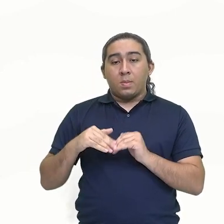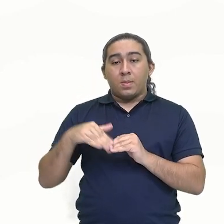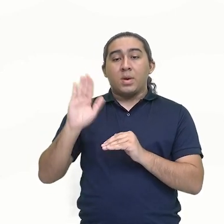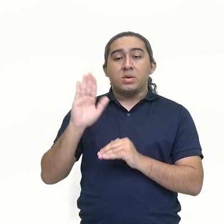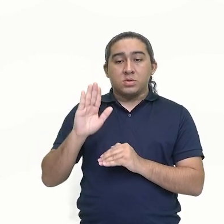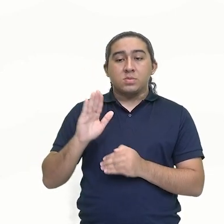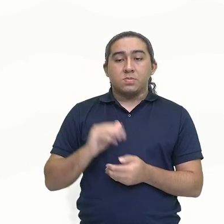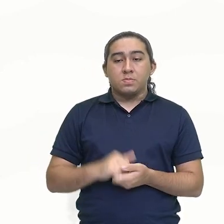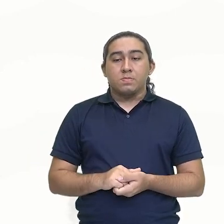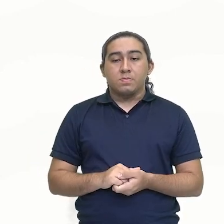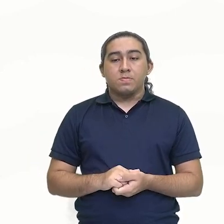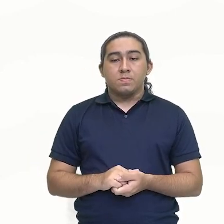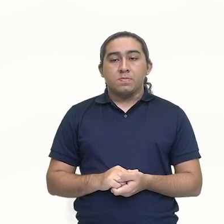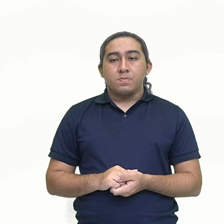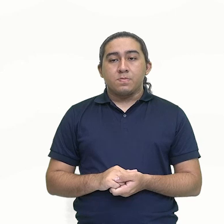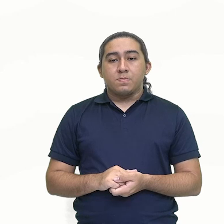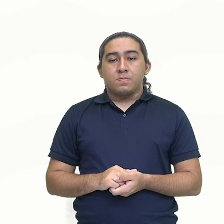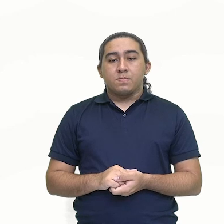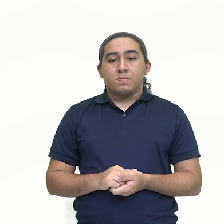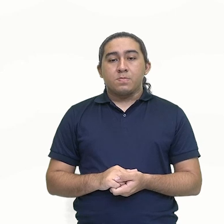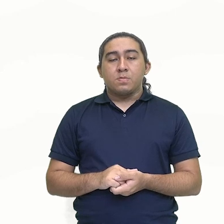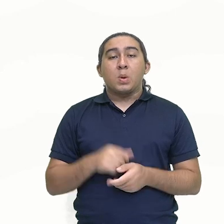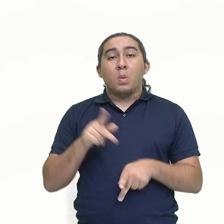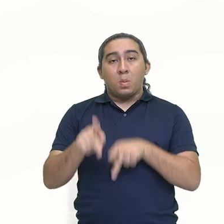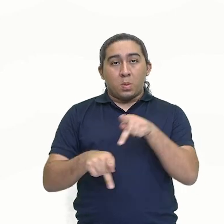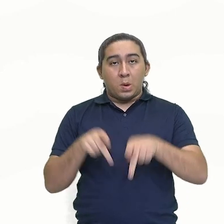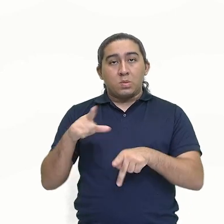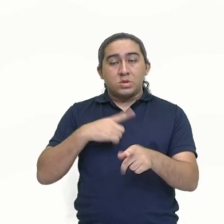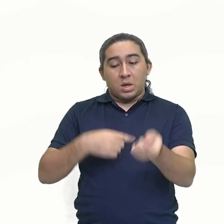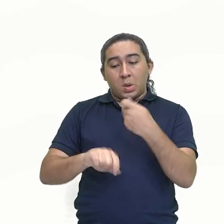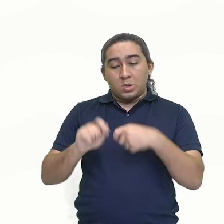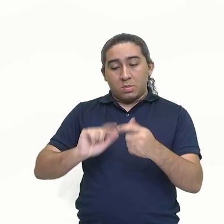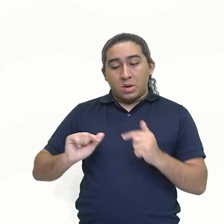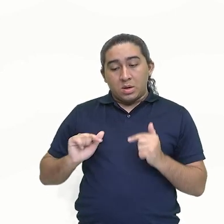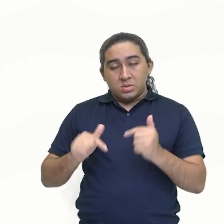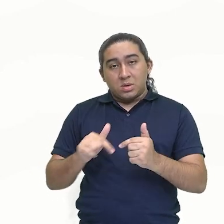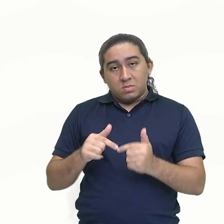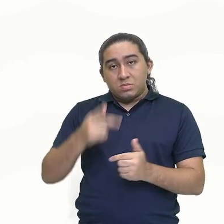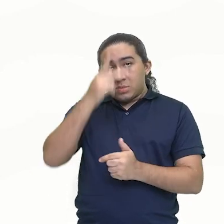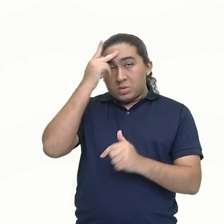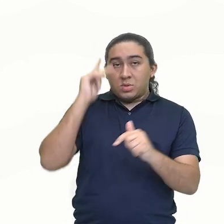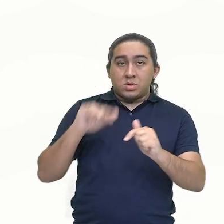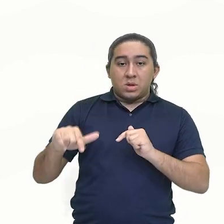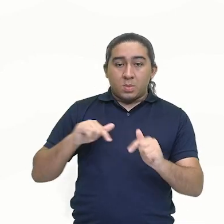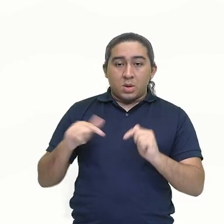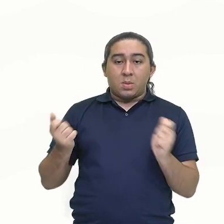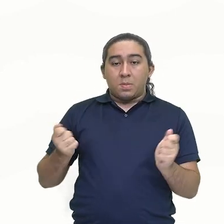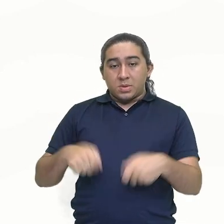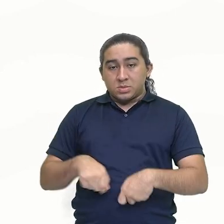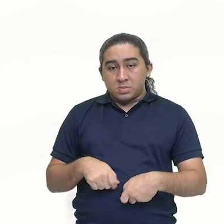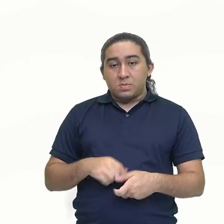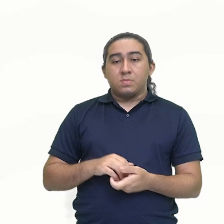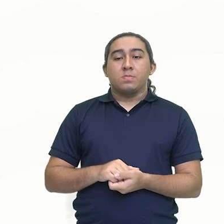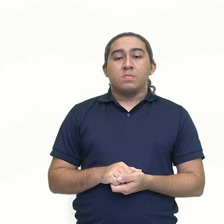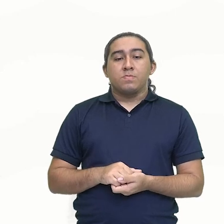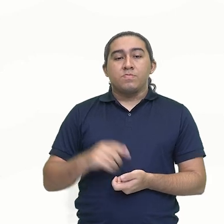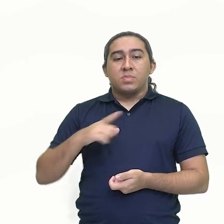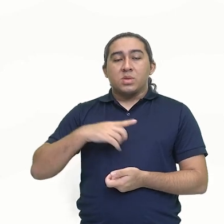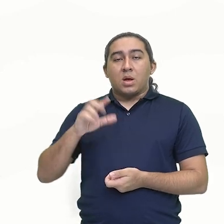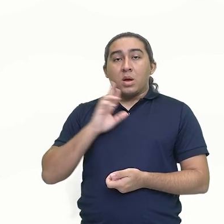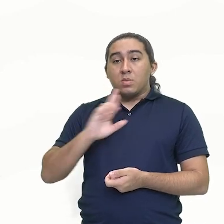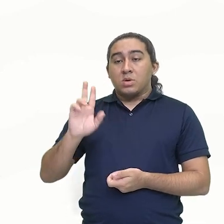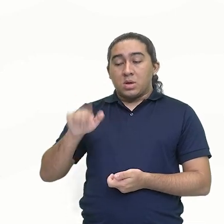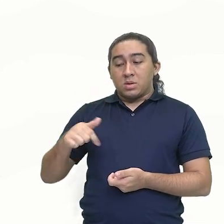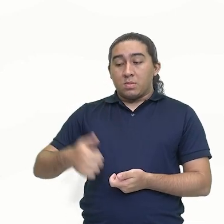de idade, ou seja, população economicamente ativa, né? População que trabalha. Então a gente tem esse primeiro resultado aí, só